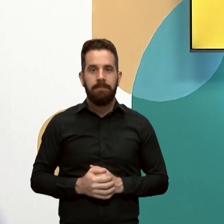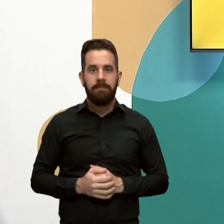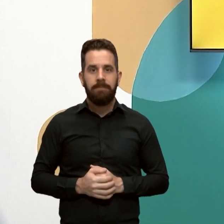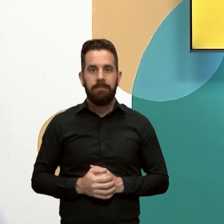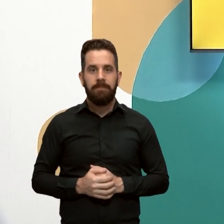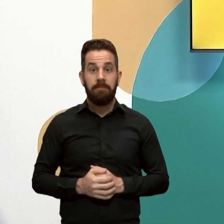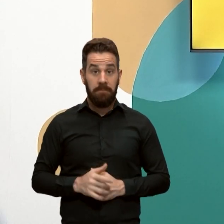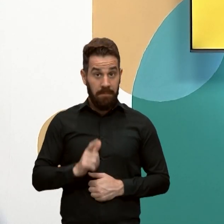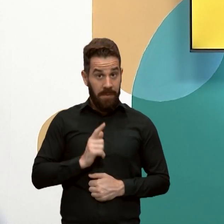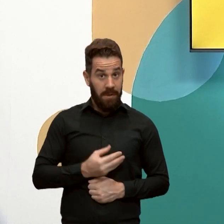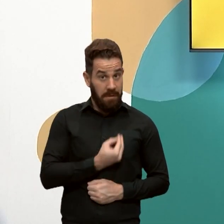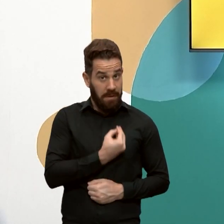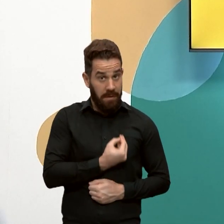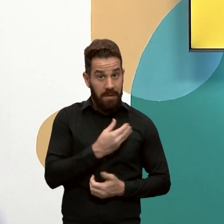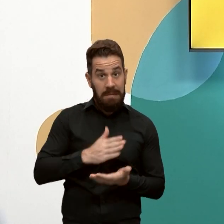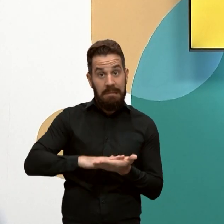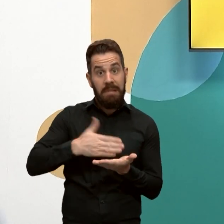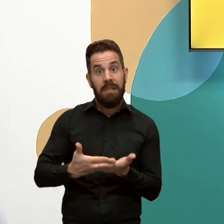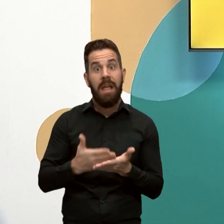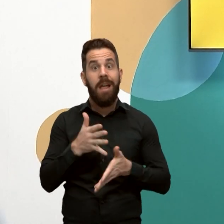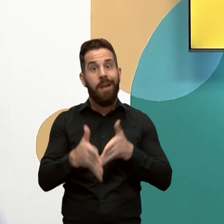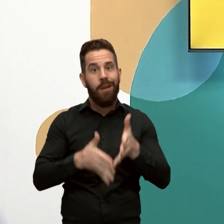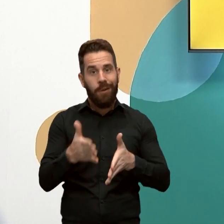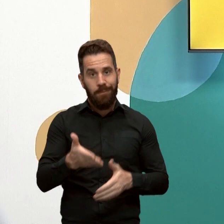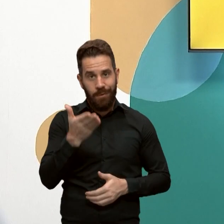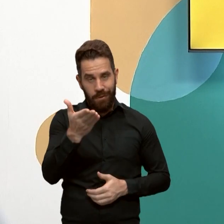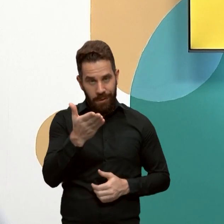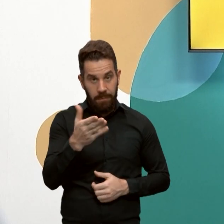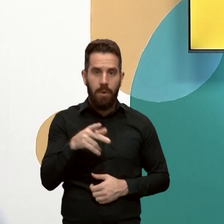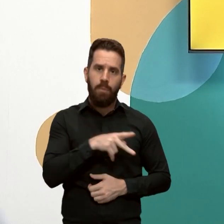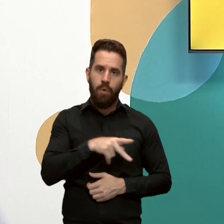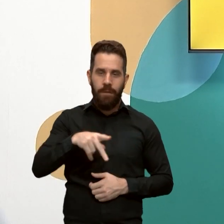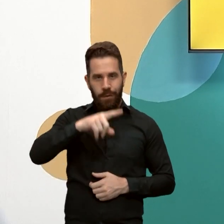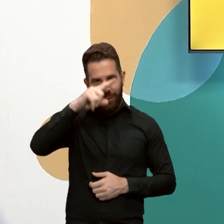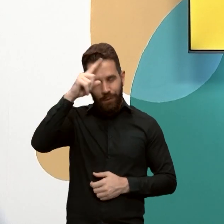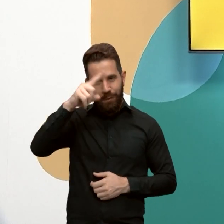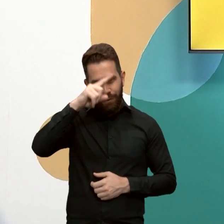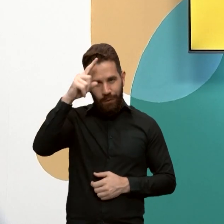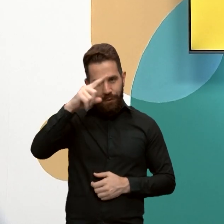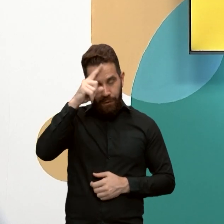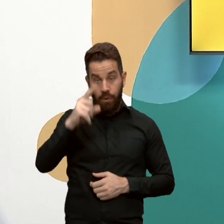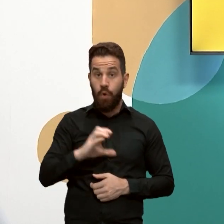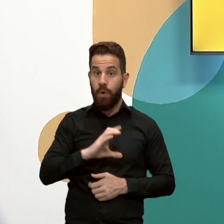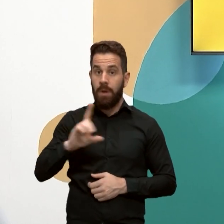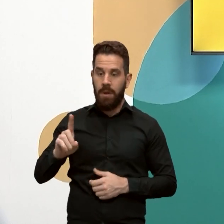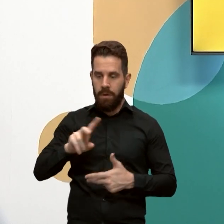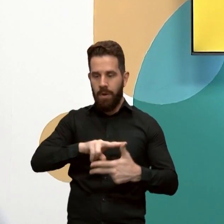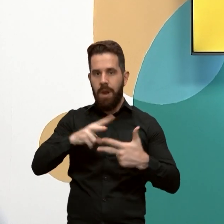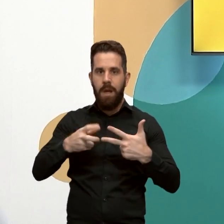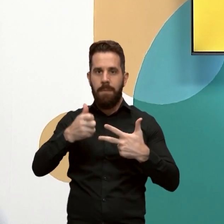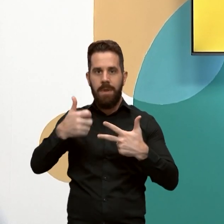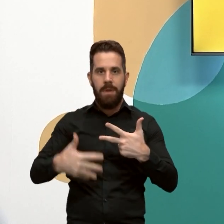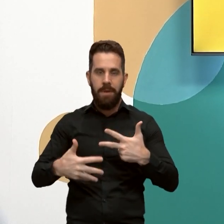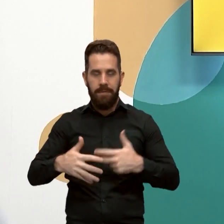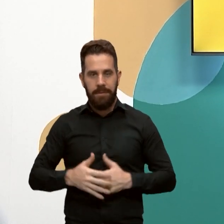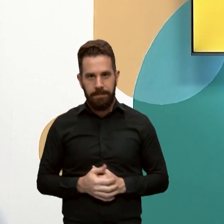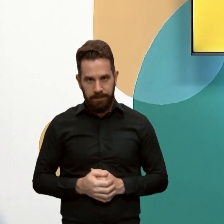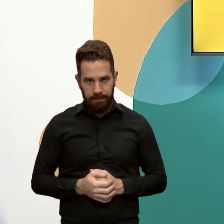a interpretação para Libras feita pelo professor Diego Barbosa, que é coordenador do